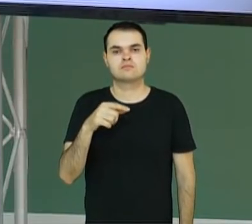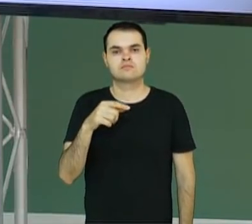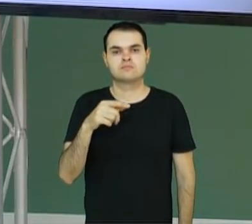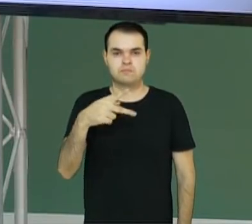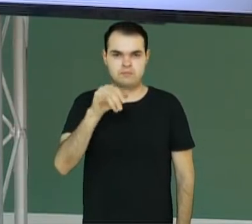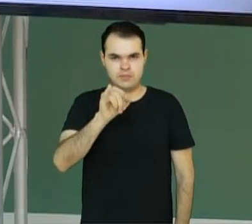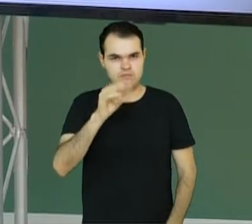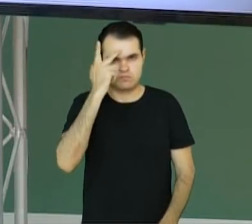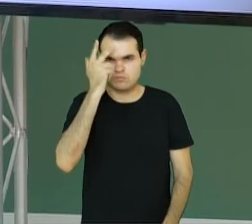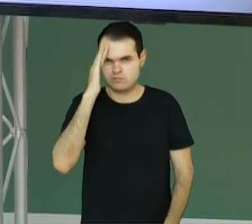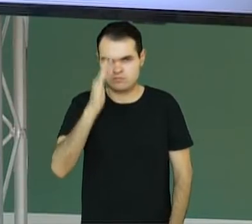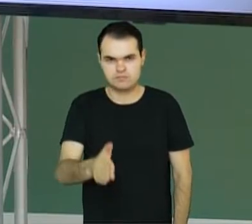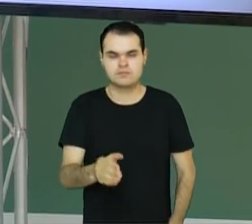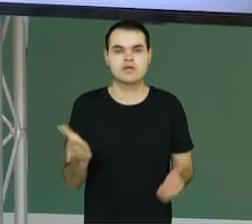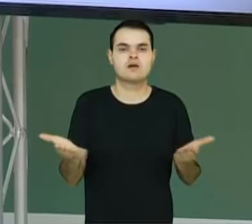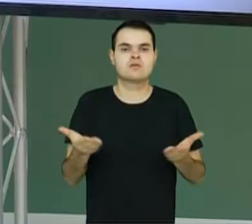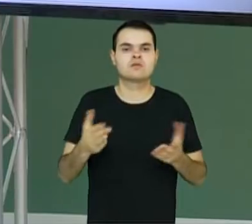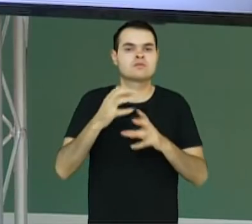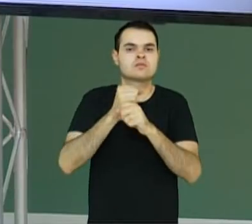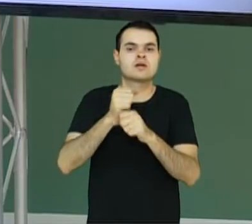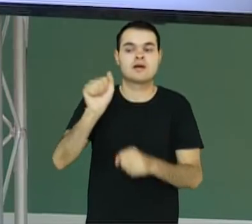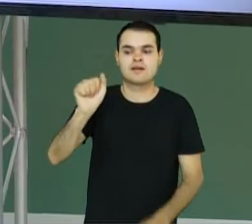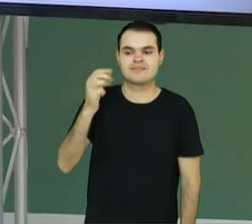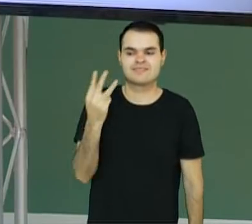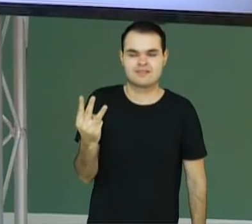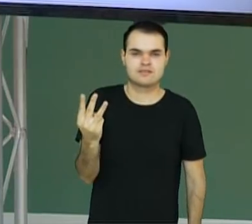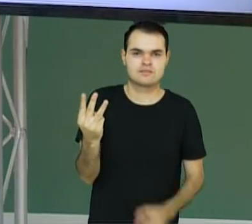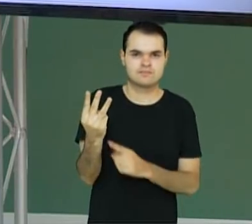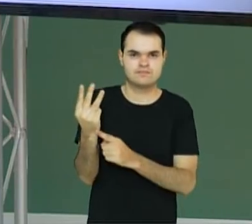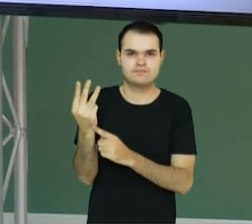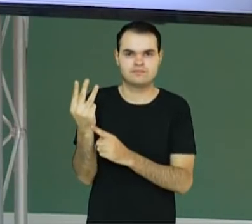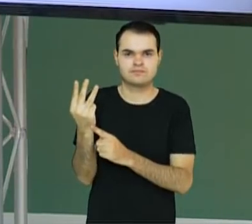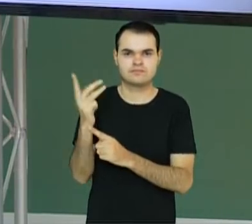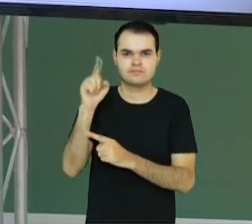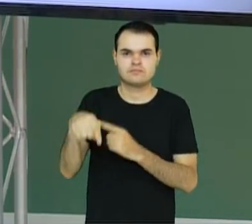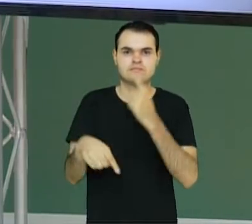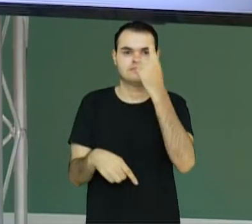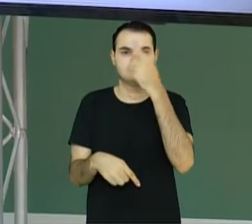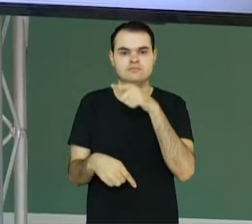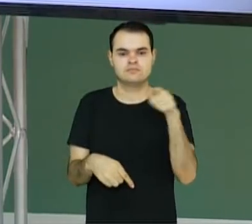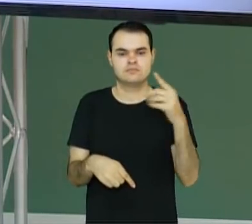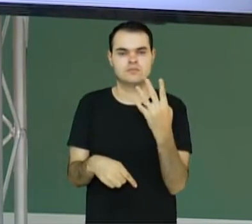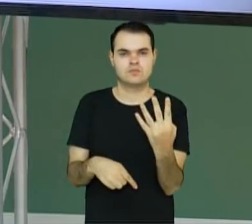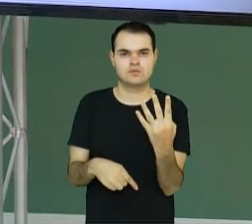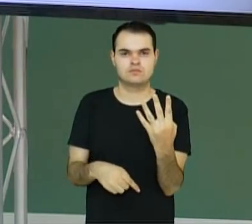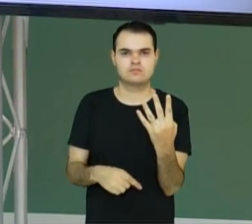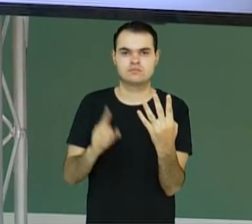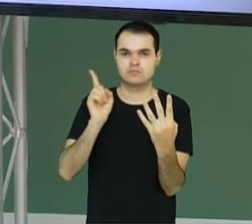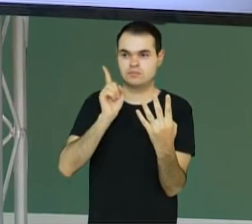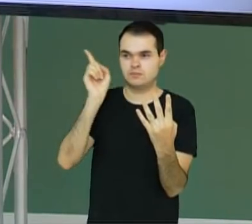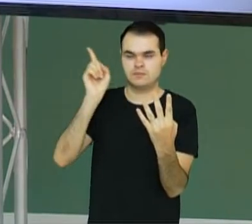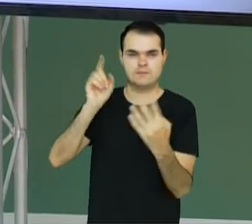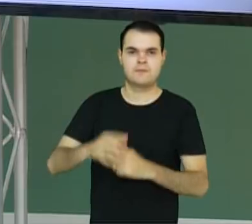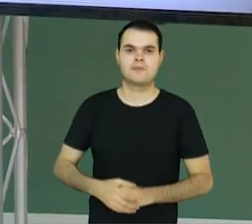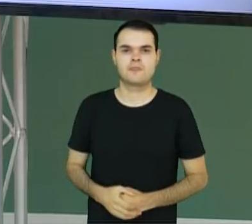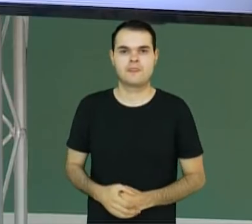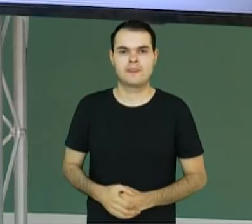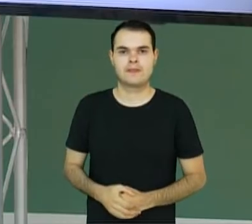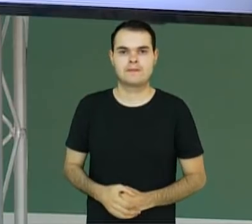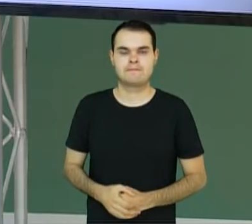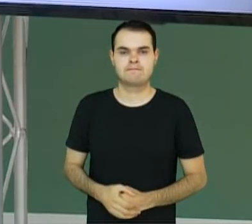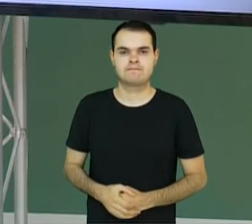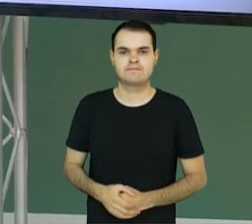Agora, nós vamos calcular a área 3. A área 3 é o quê? É esse 1/4 de círculo aqui, certo? Então, você vai ter o quê? 1/4 da área